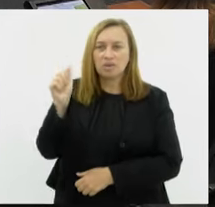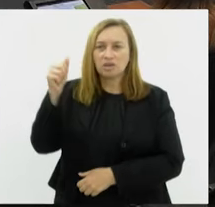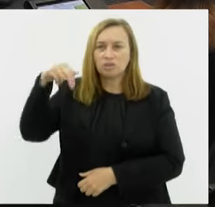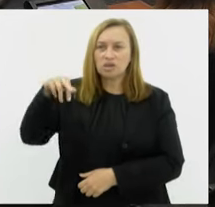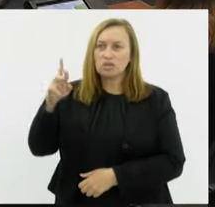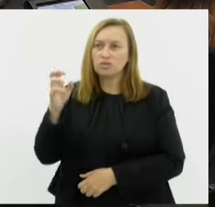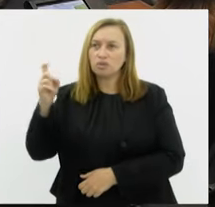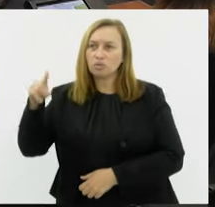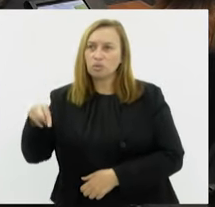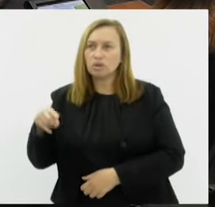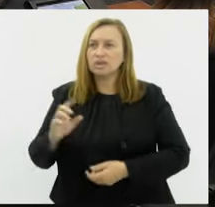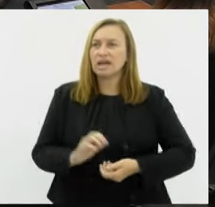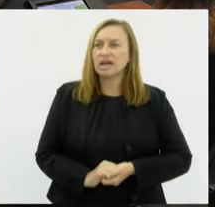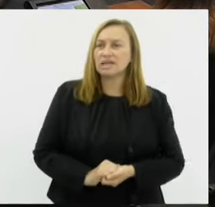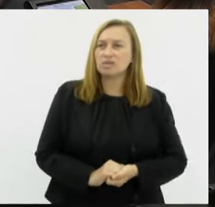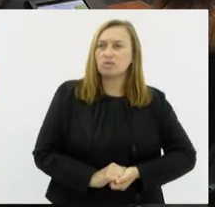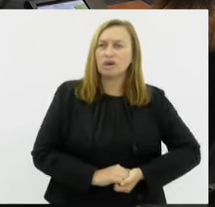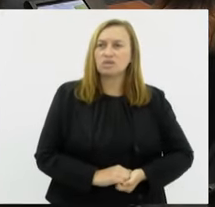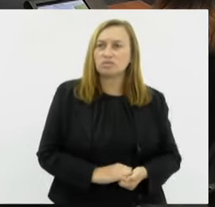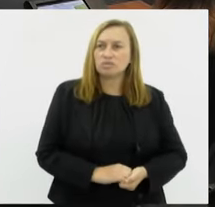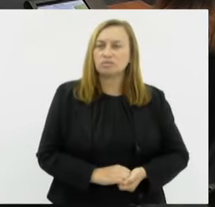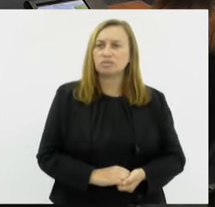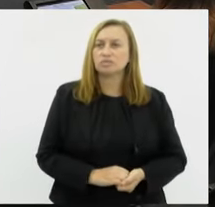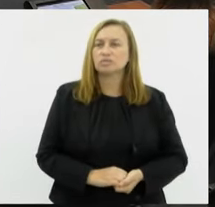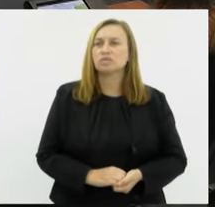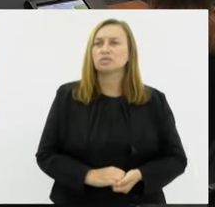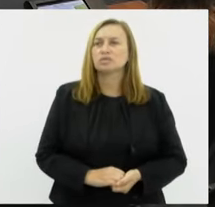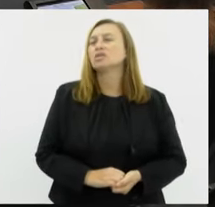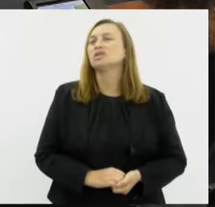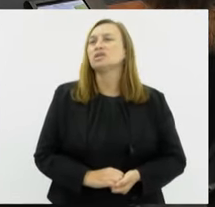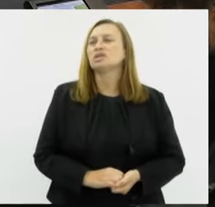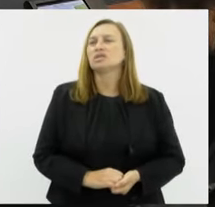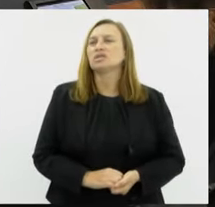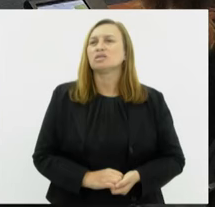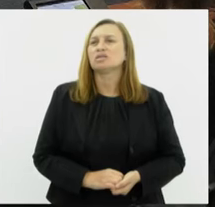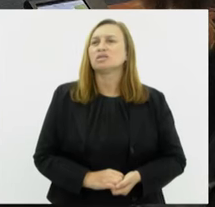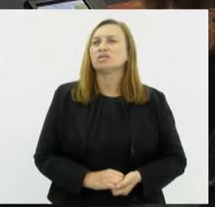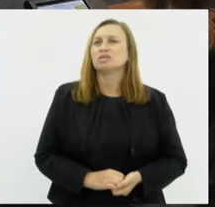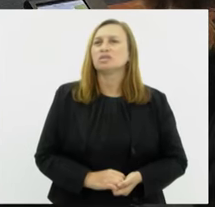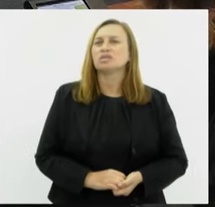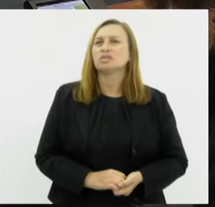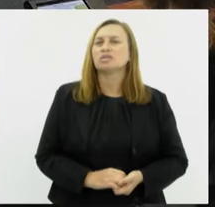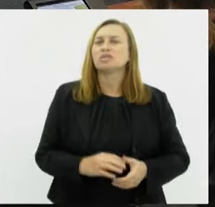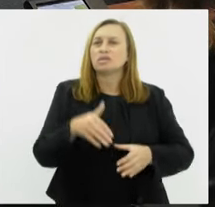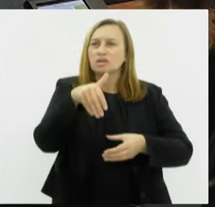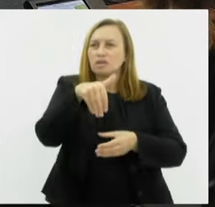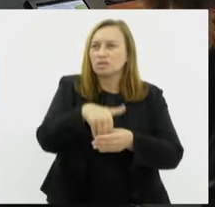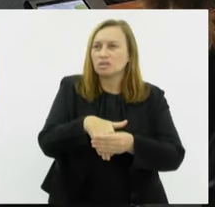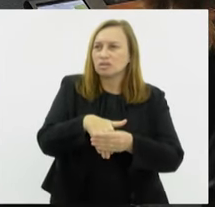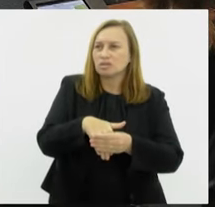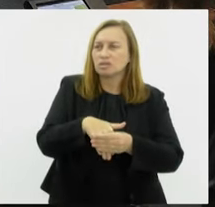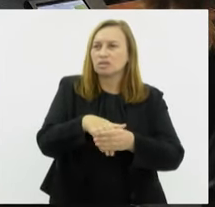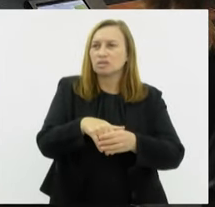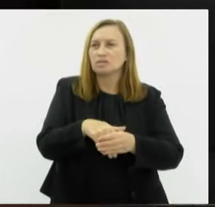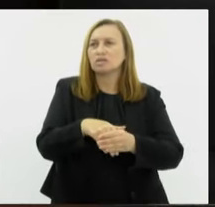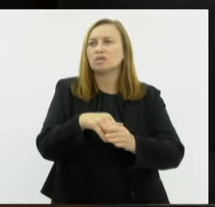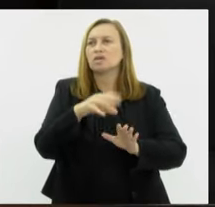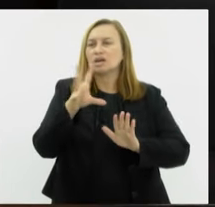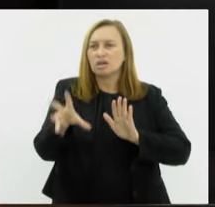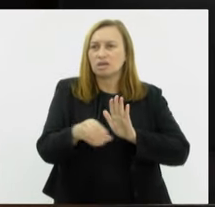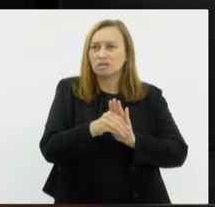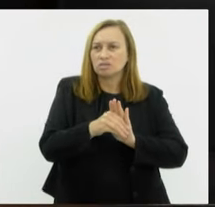Presidente, acompanho o parecer da CCJ. Muito obrigado. Com os pareceres emitidos, em votação, as emendas da Comissão